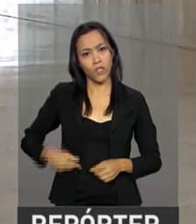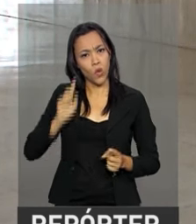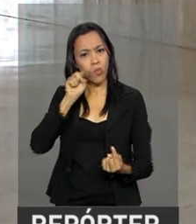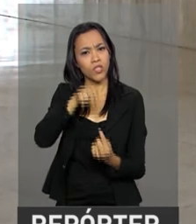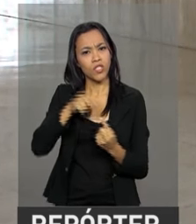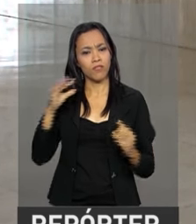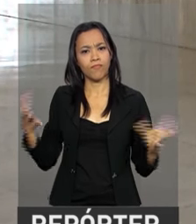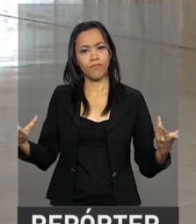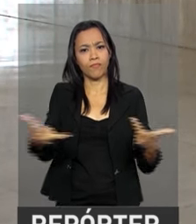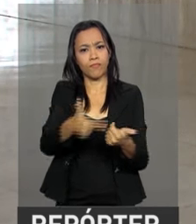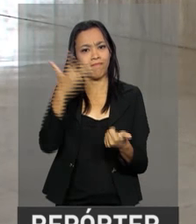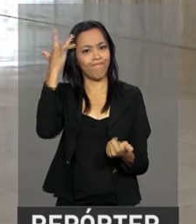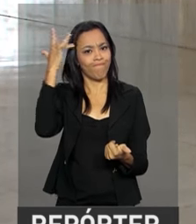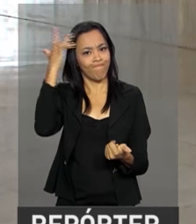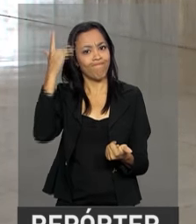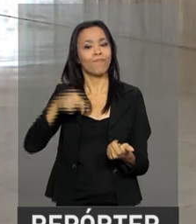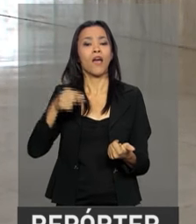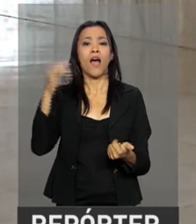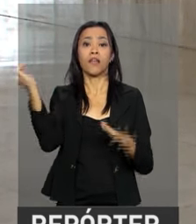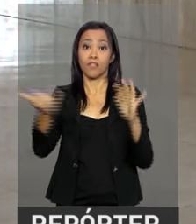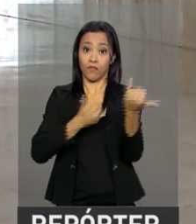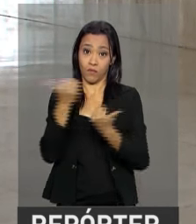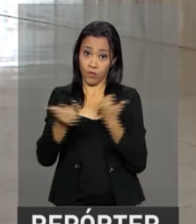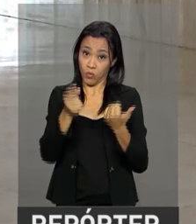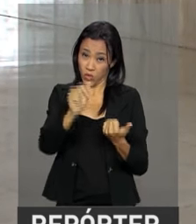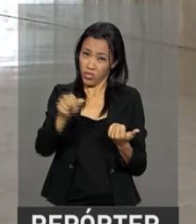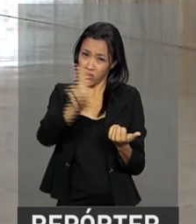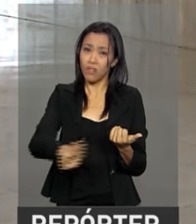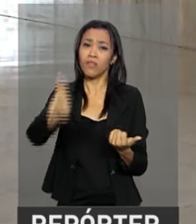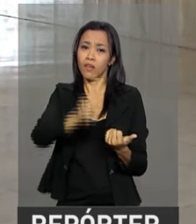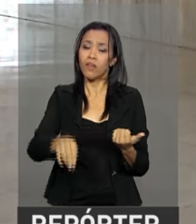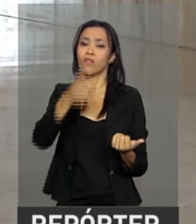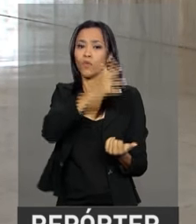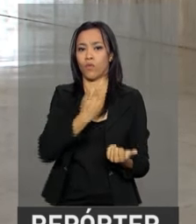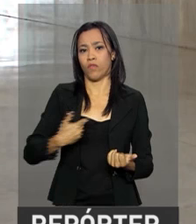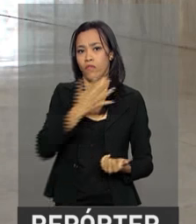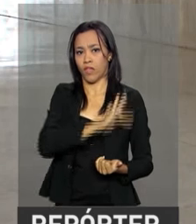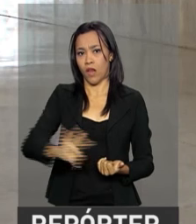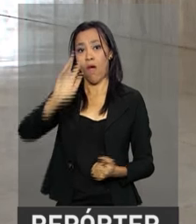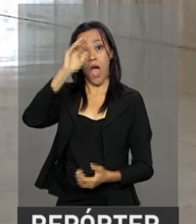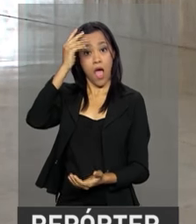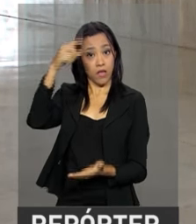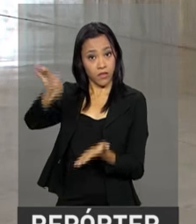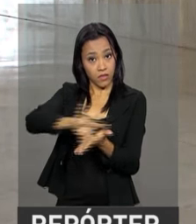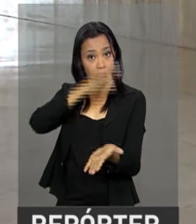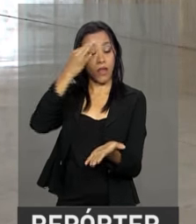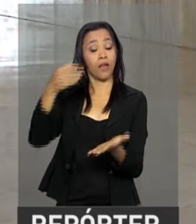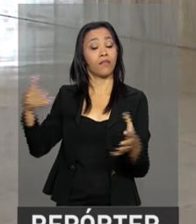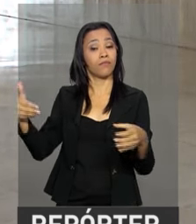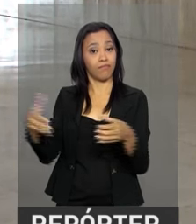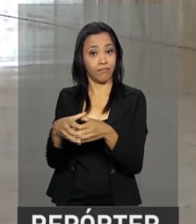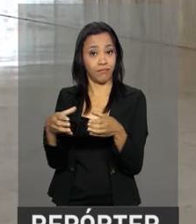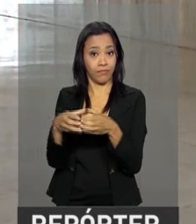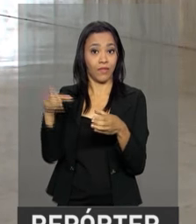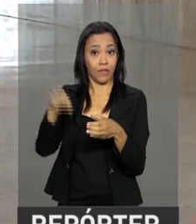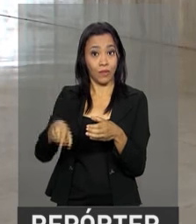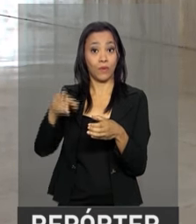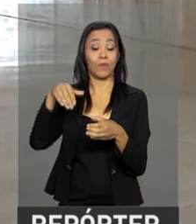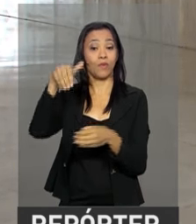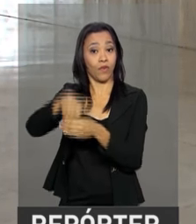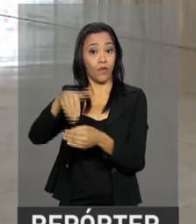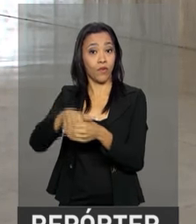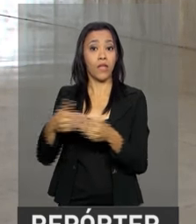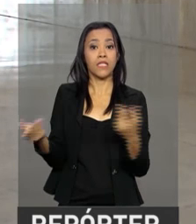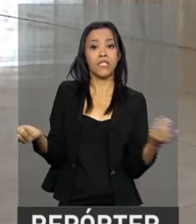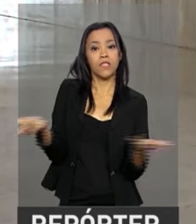eficiente a gestão dos recursos da União. Ao assinar o acordo com o TSE, o presidente Michel Temer falou sobre a importância do diálogo